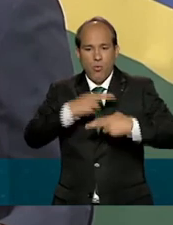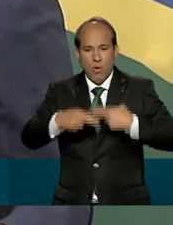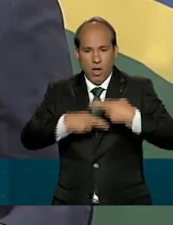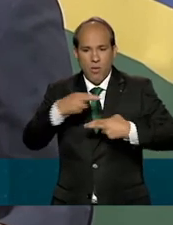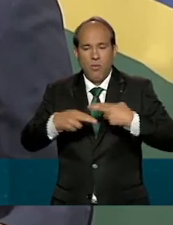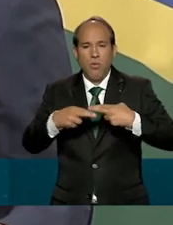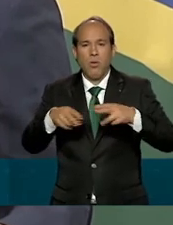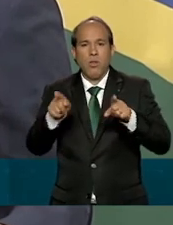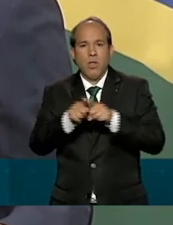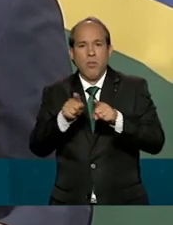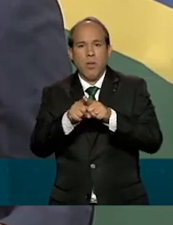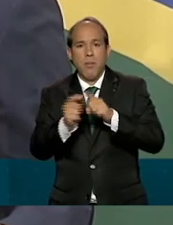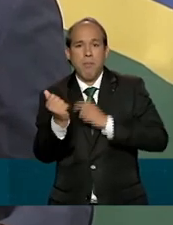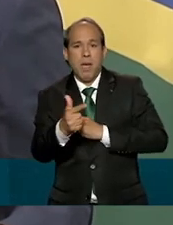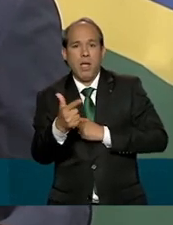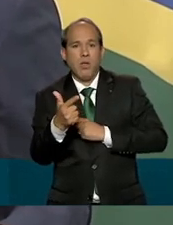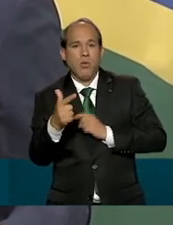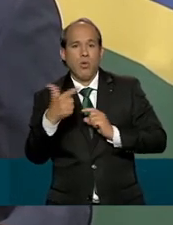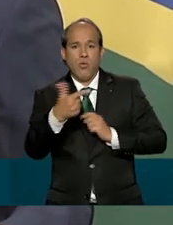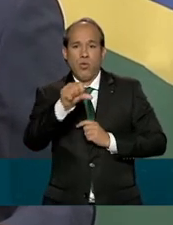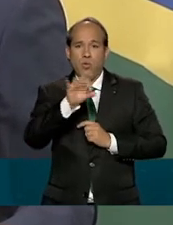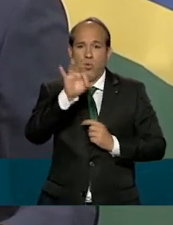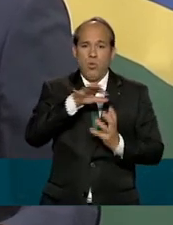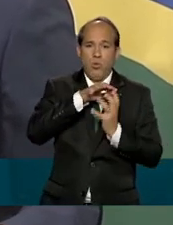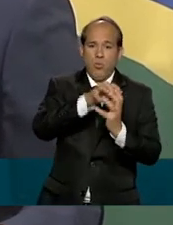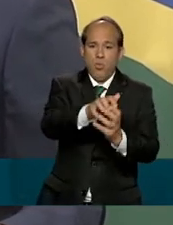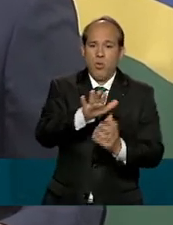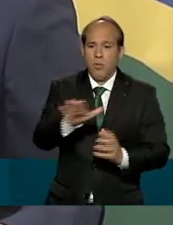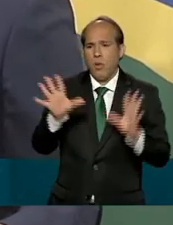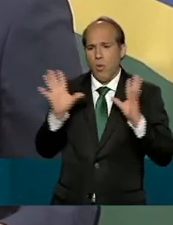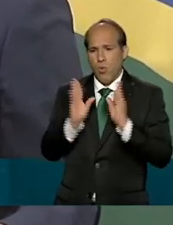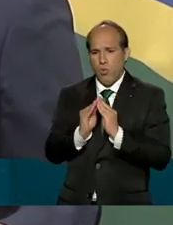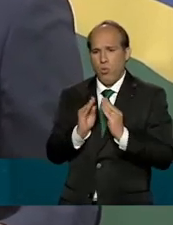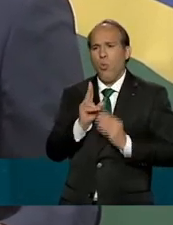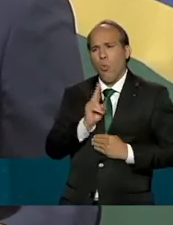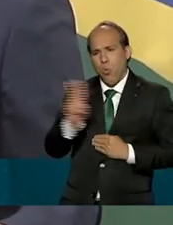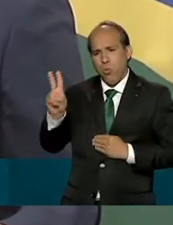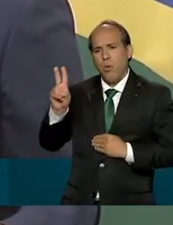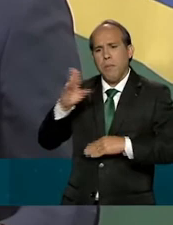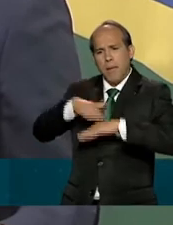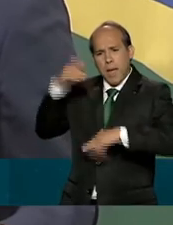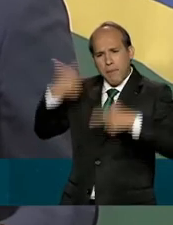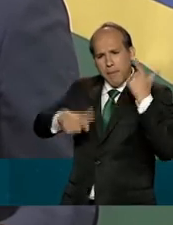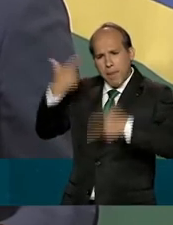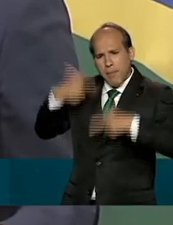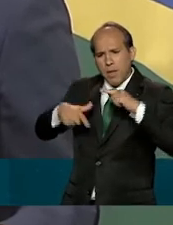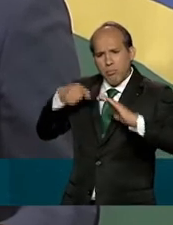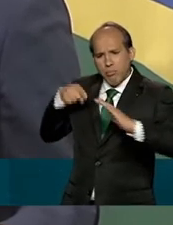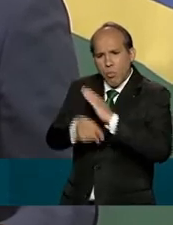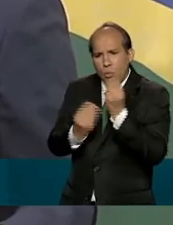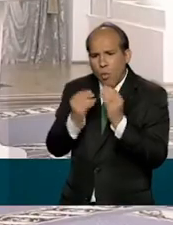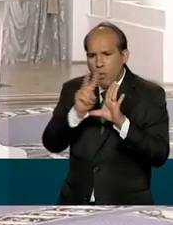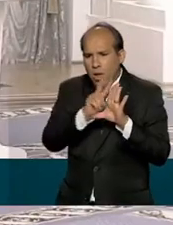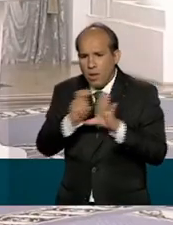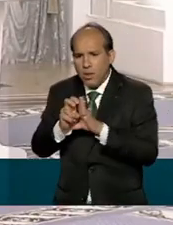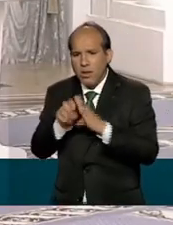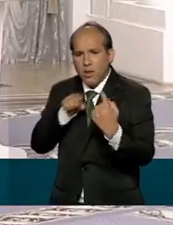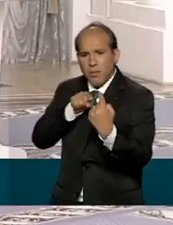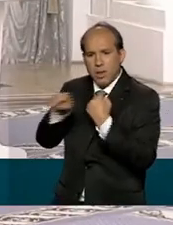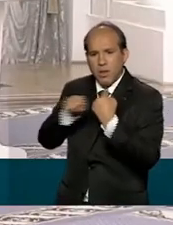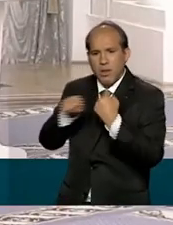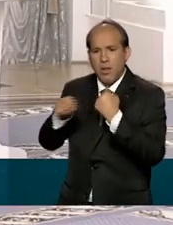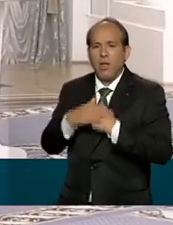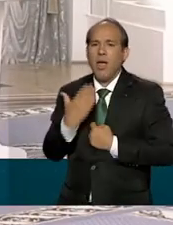Como conclusão, continuaremos a aprofundar e expandir nossa agenda bilateral em